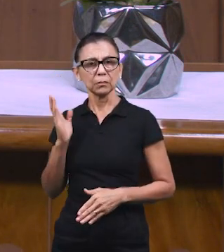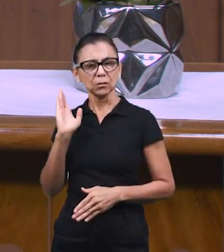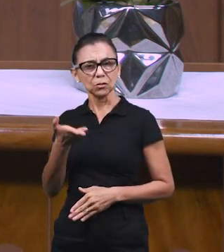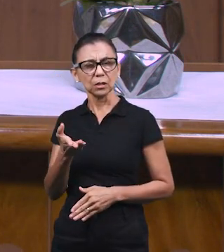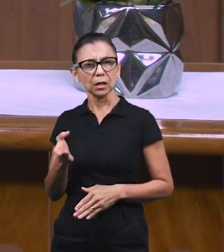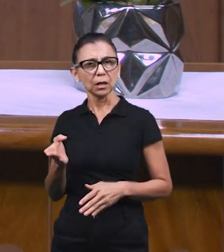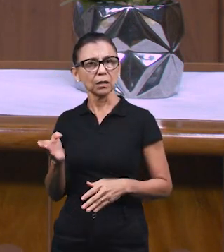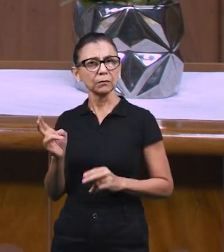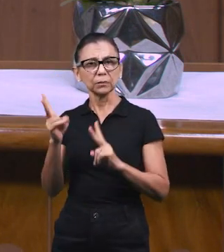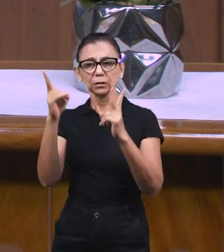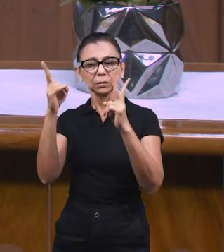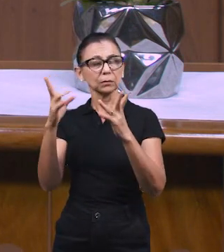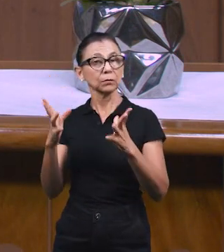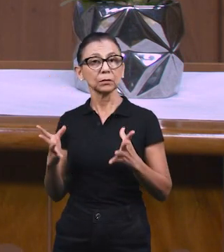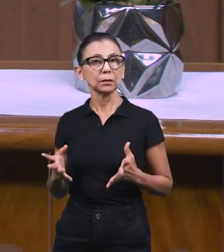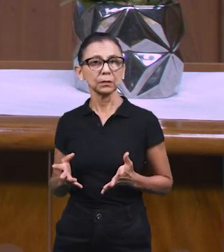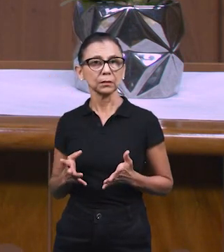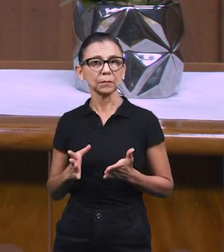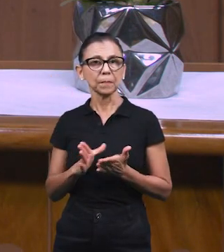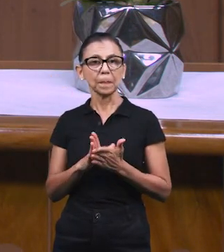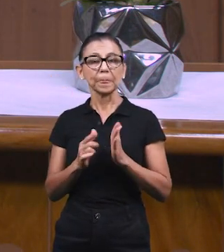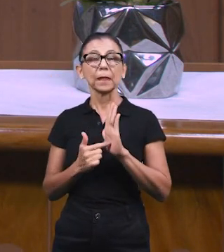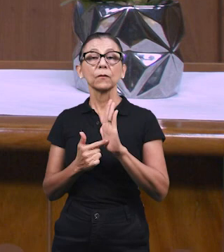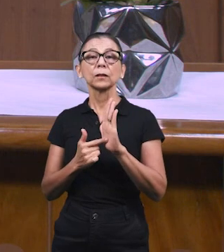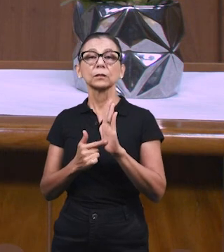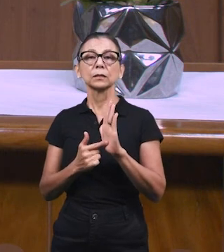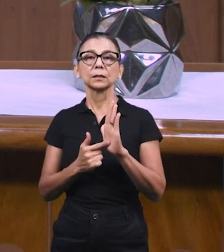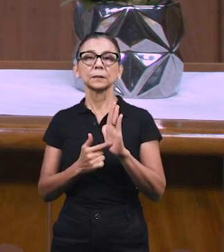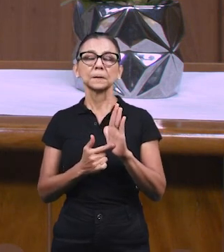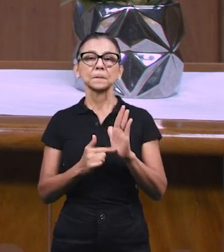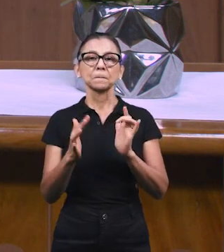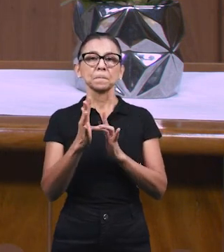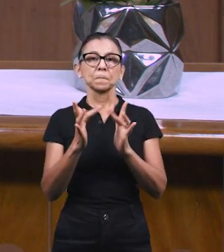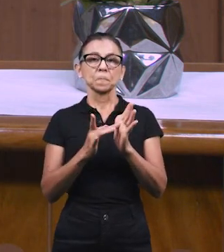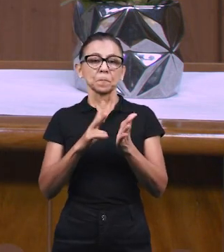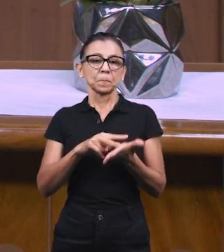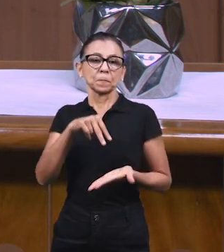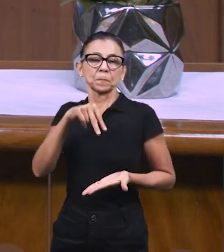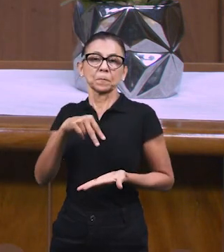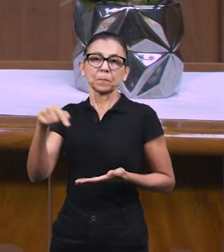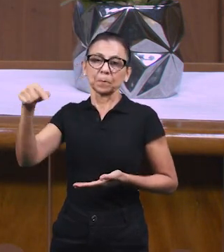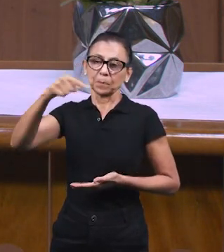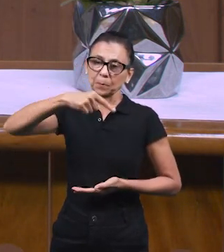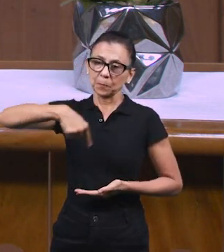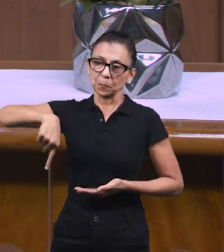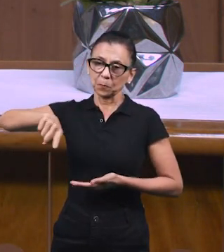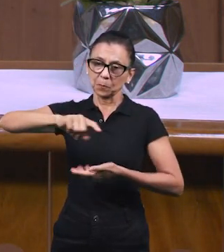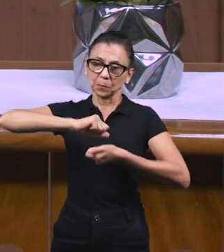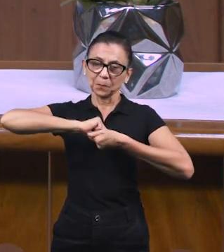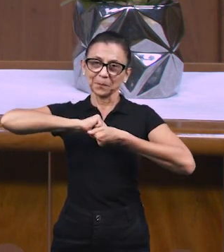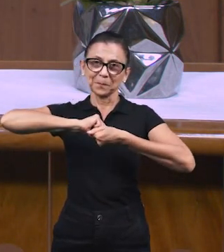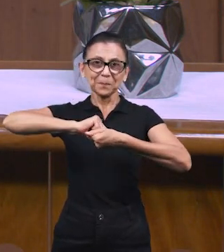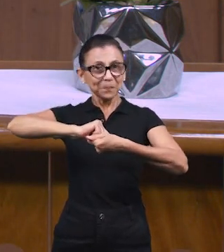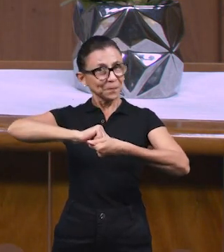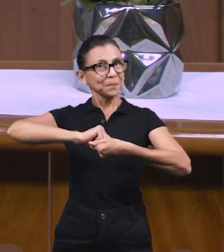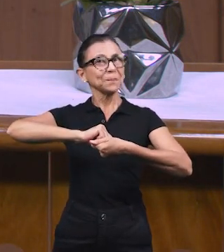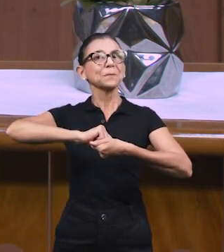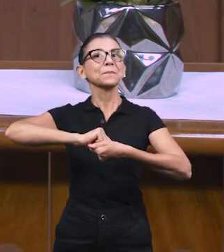quê? Porque a palavra de Deus diz que quando ele ressuscitou, nós ressuscitamos com ele.